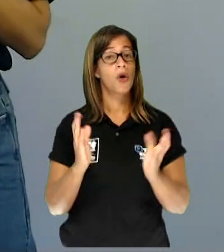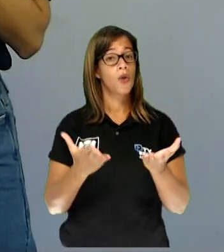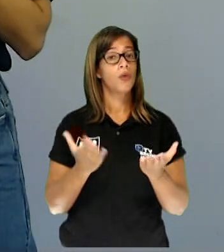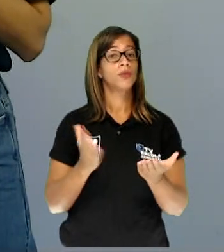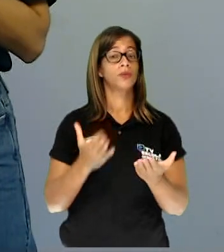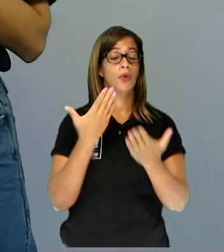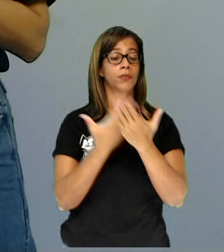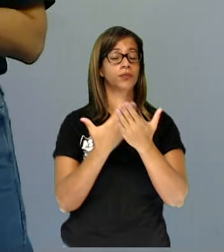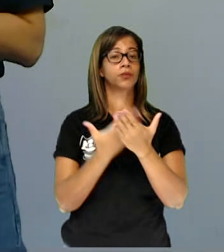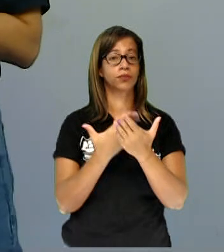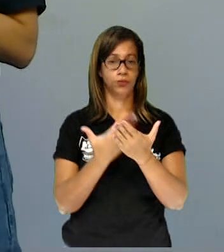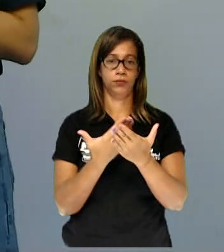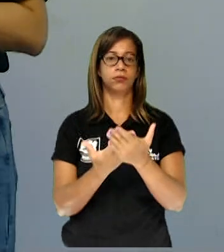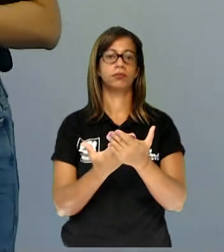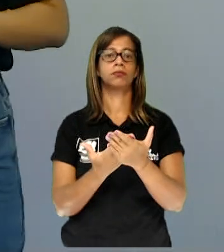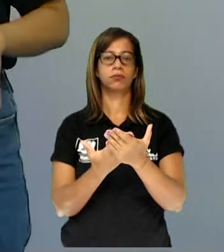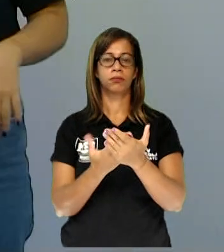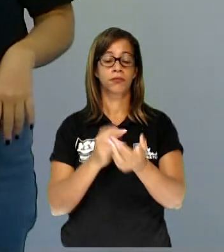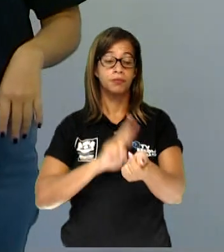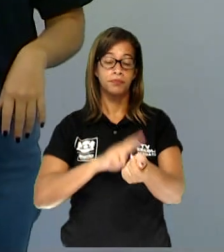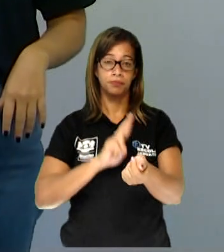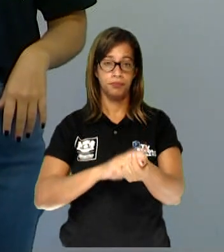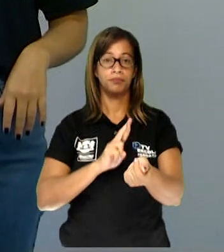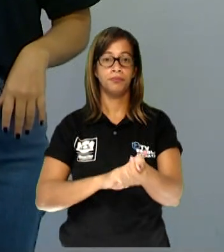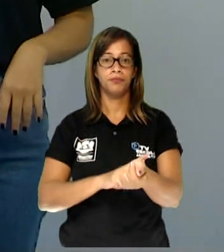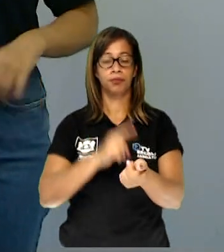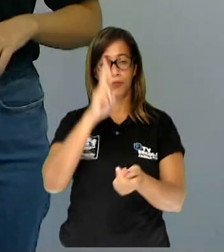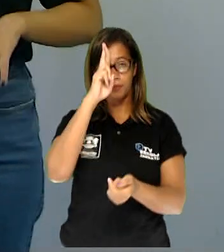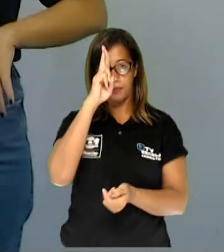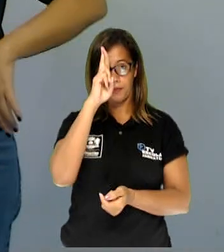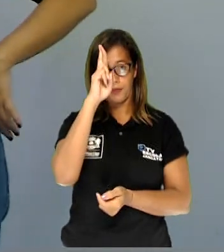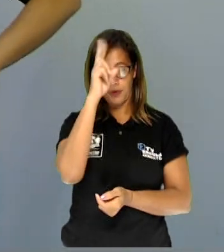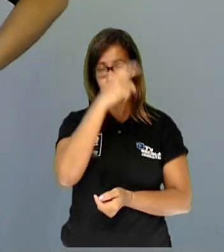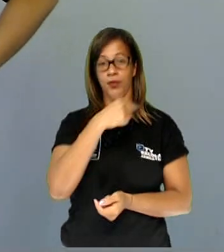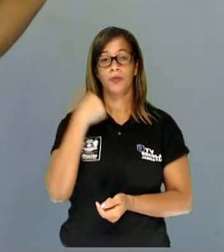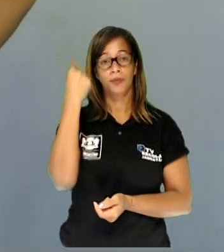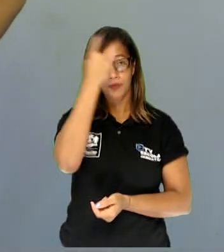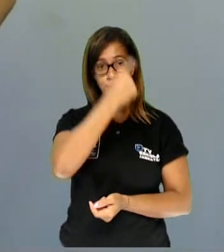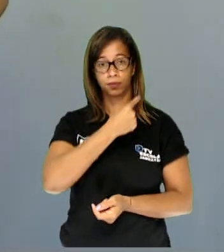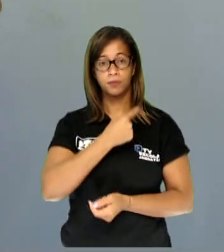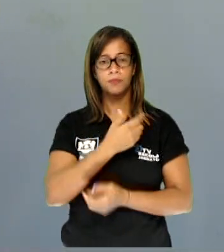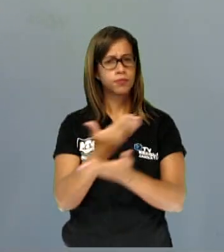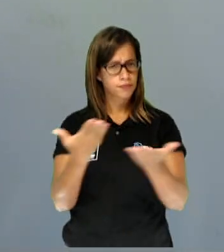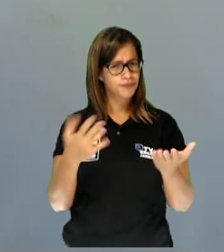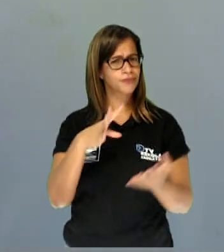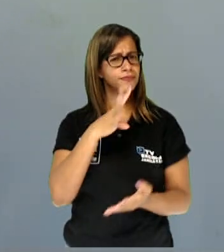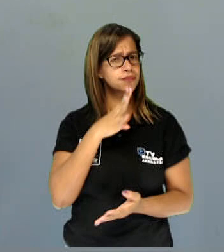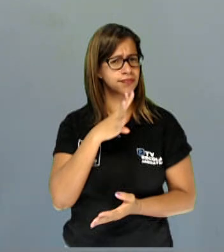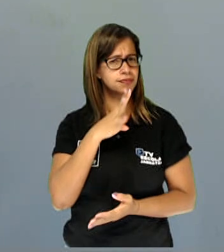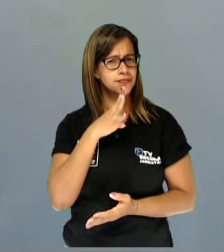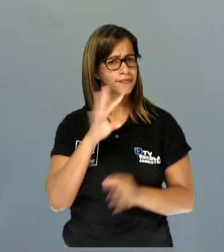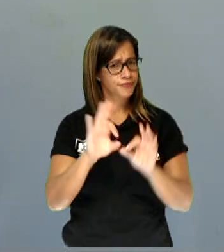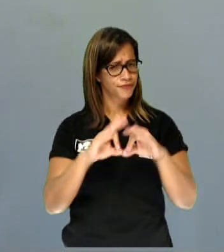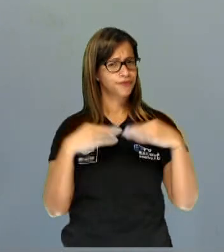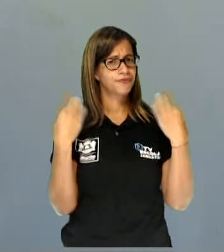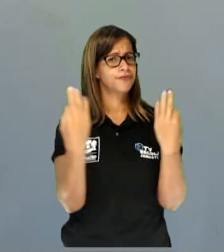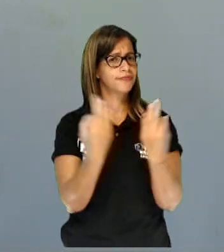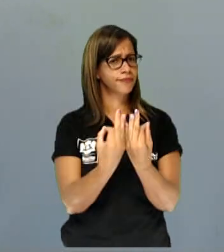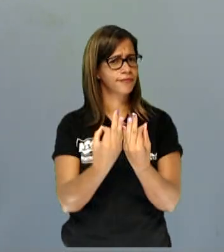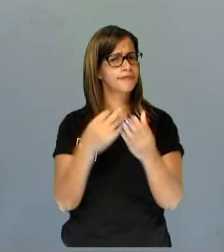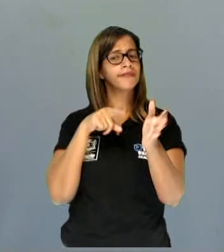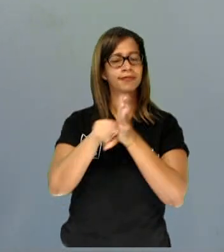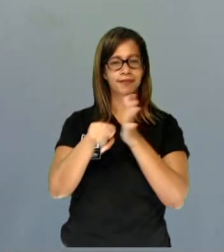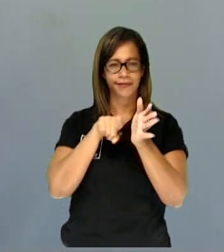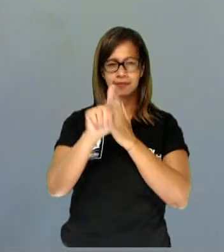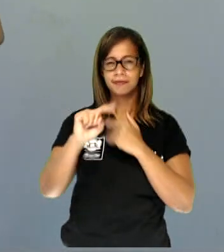parlenda meio-dia. Vocês conhecem essa parlenda? Será que a família de vocês também conhecem? Pergunta para